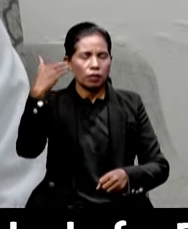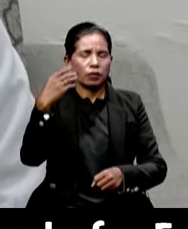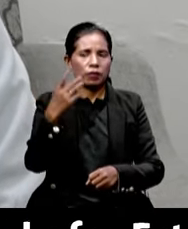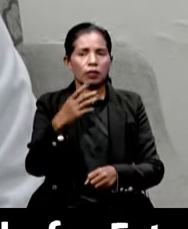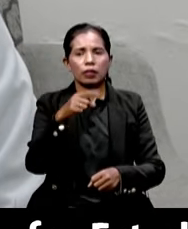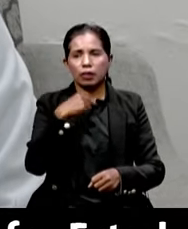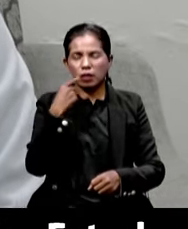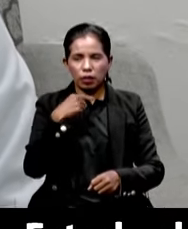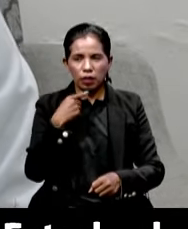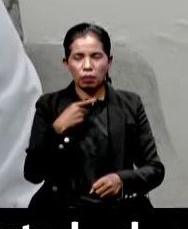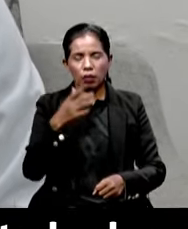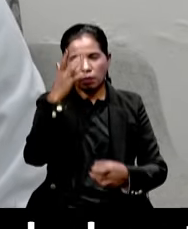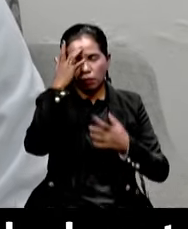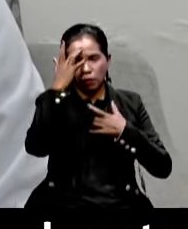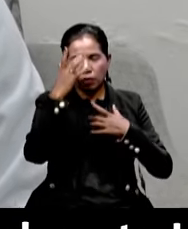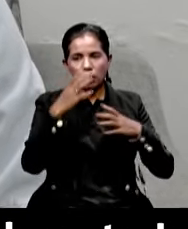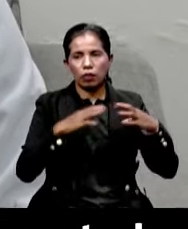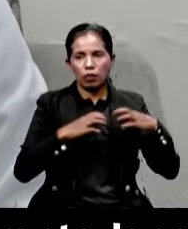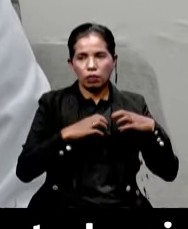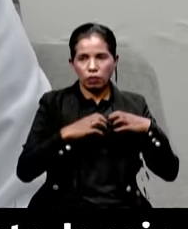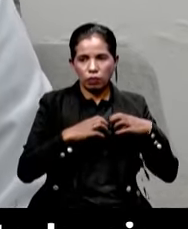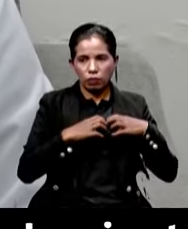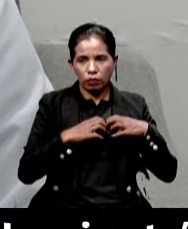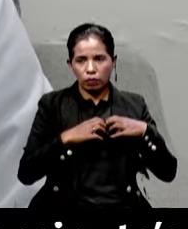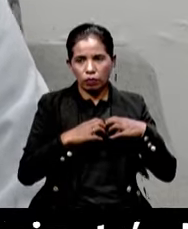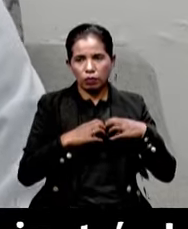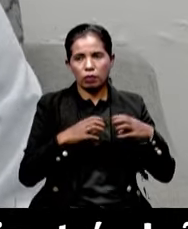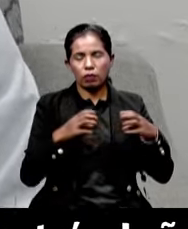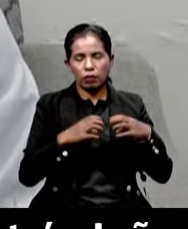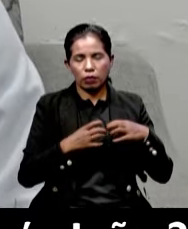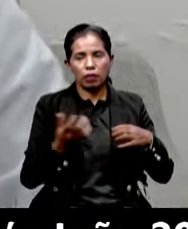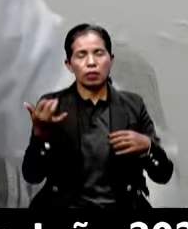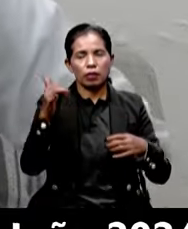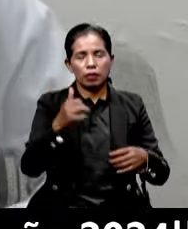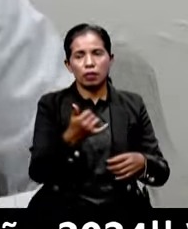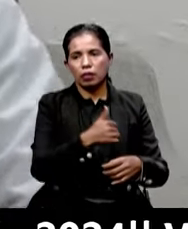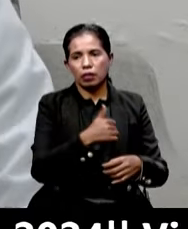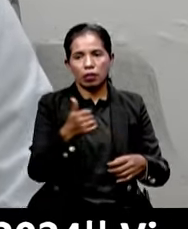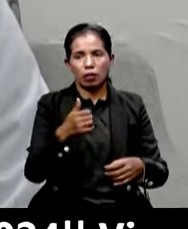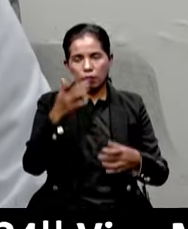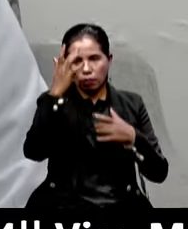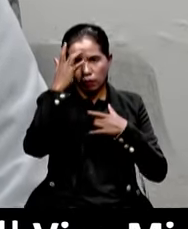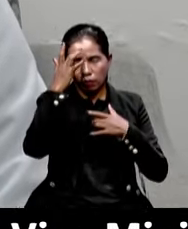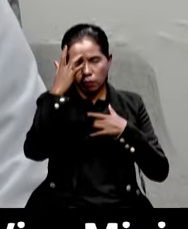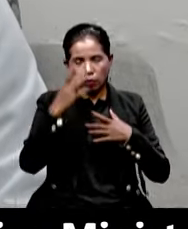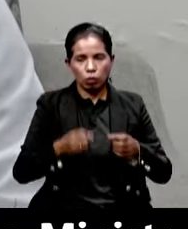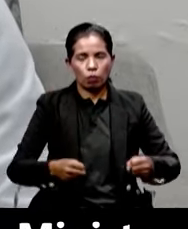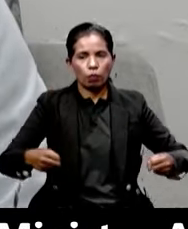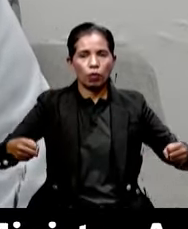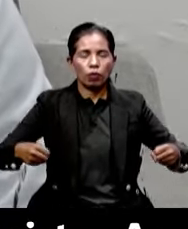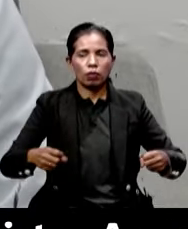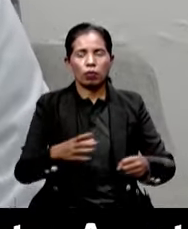não vem a o moras coração ba sira não vem a co bocur